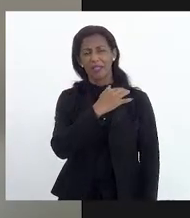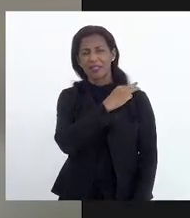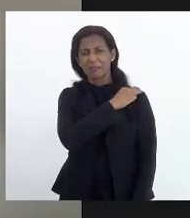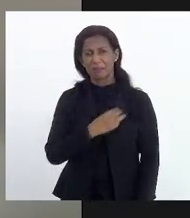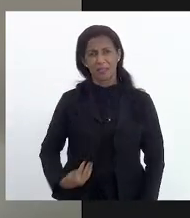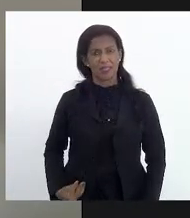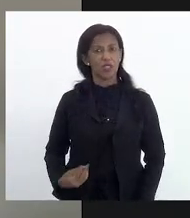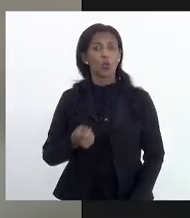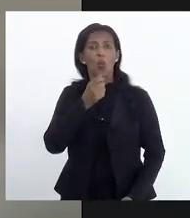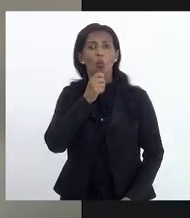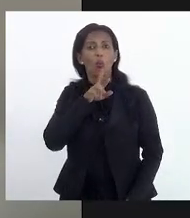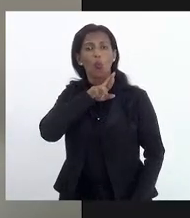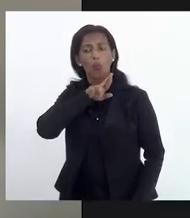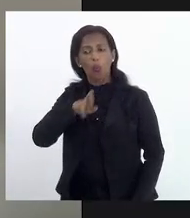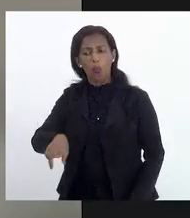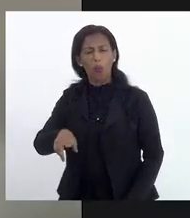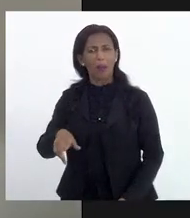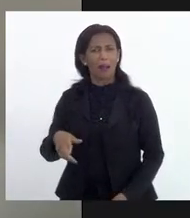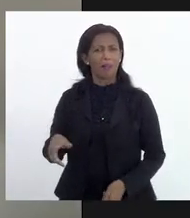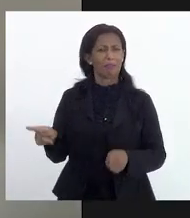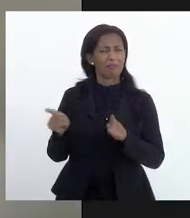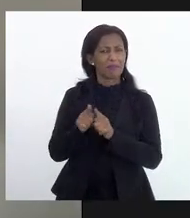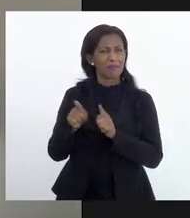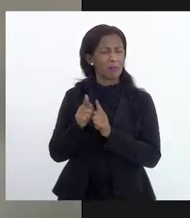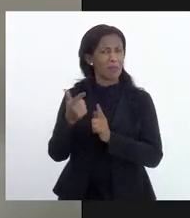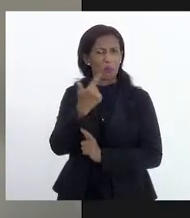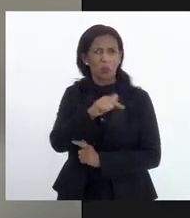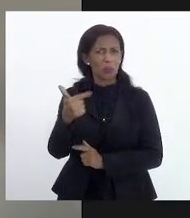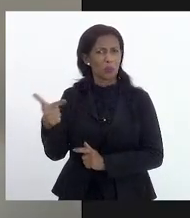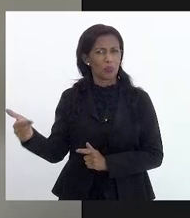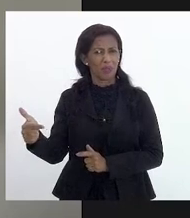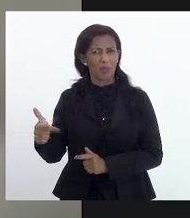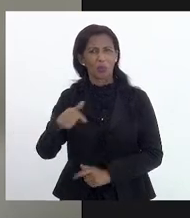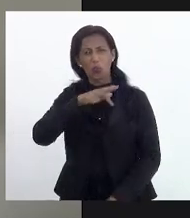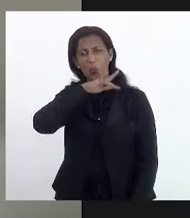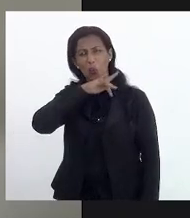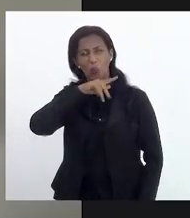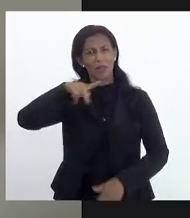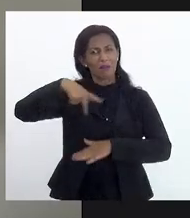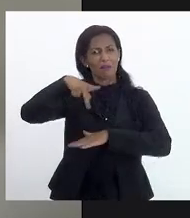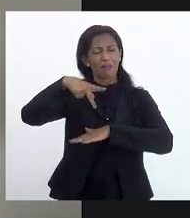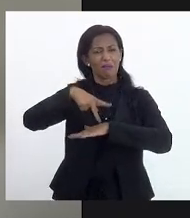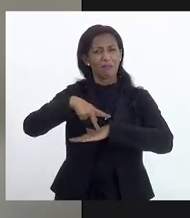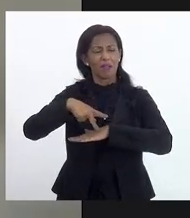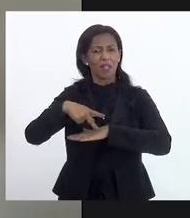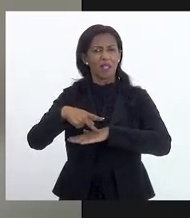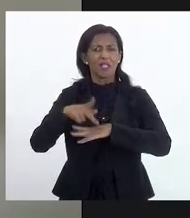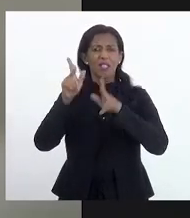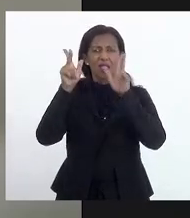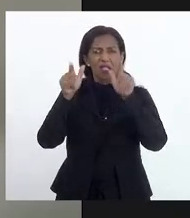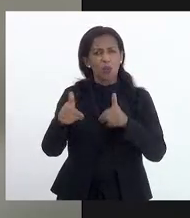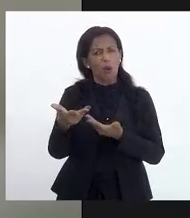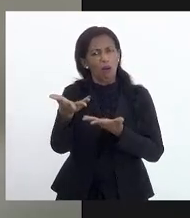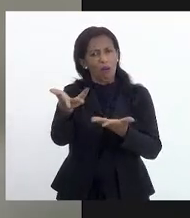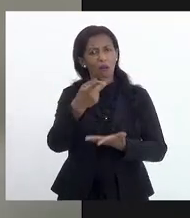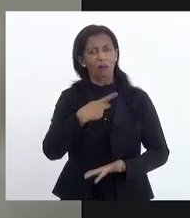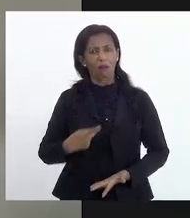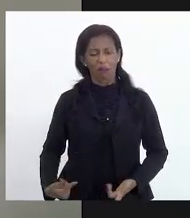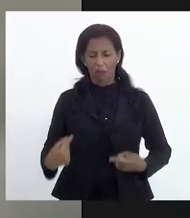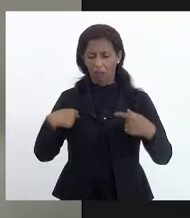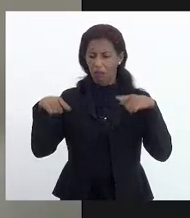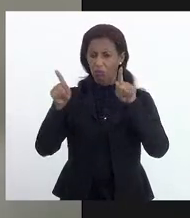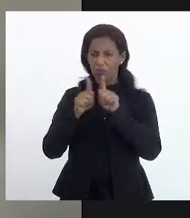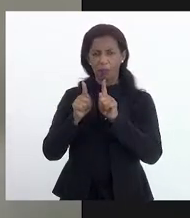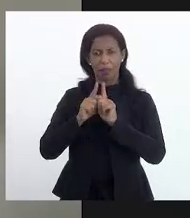dele tem trazido resultados muito ruins para o país. Como Vossa Excelência disse, eu também não